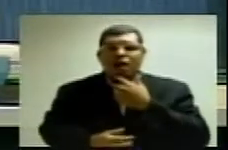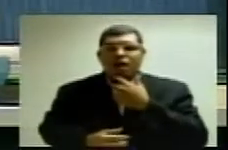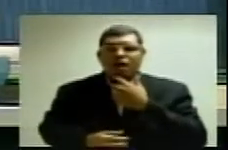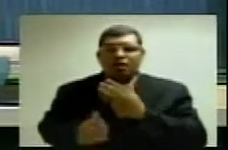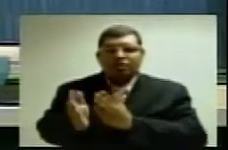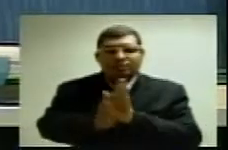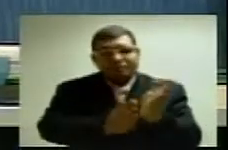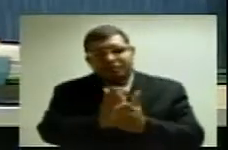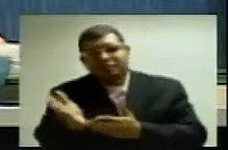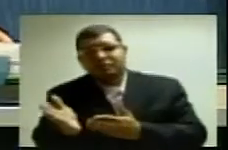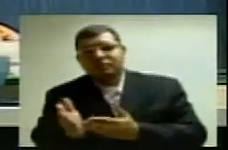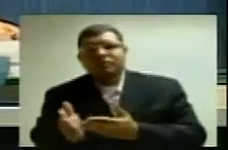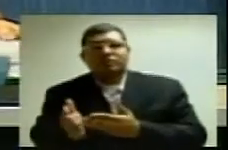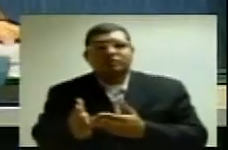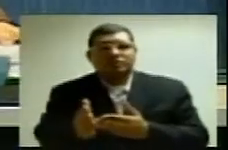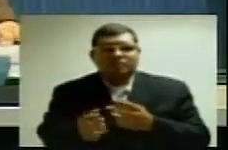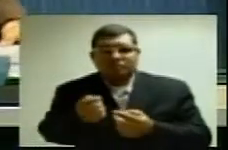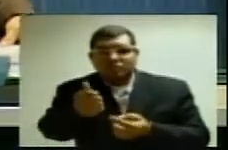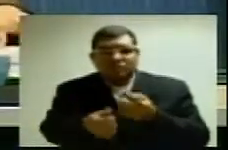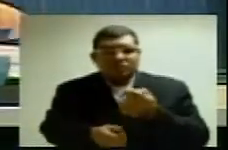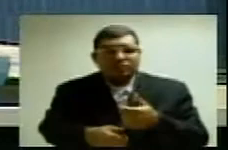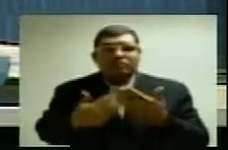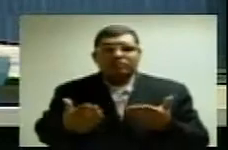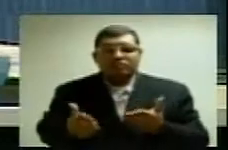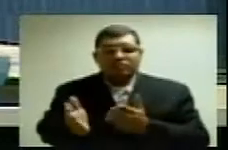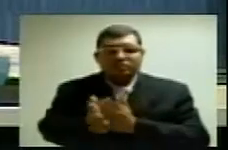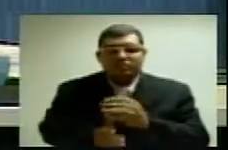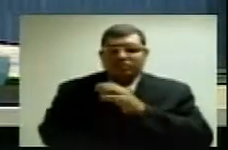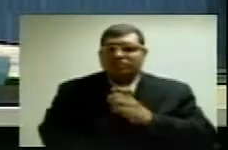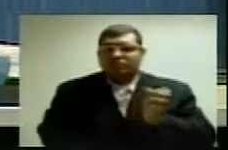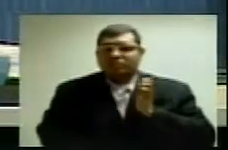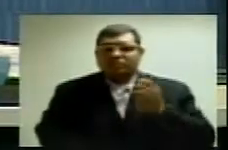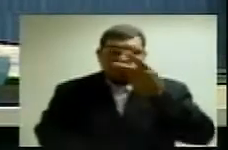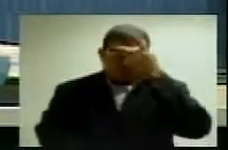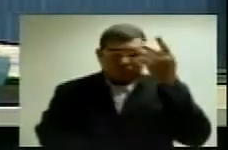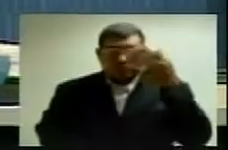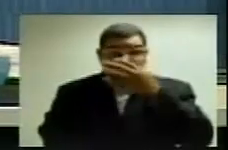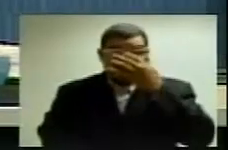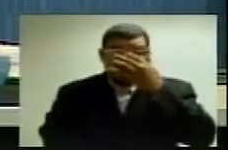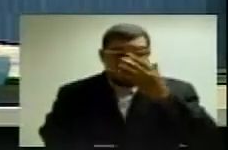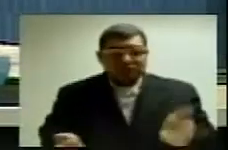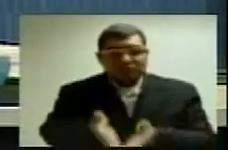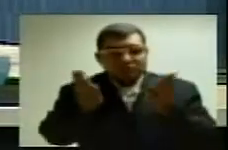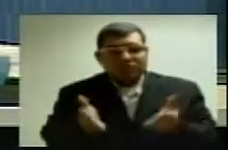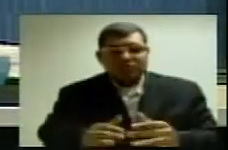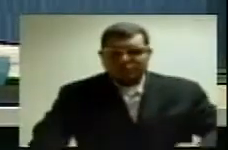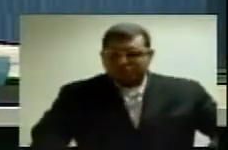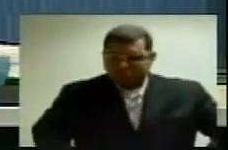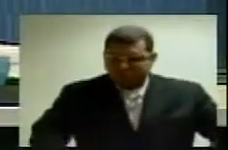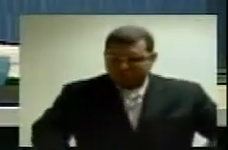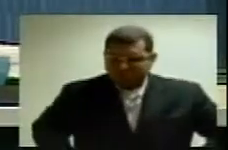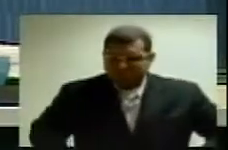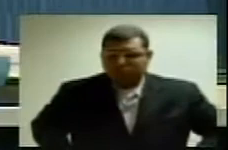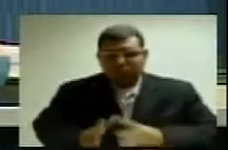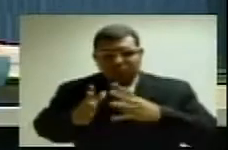sendo desviados para os bolsos de poucos, estão enriquecendo poucos à custa da miséria e do sofrimento